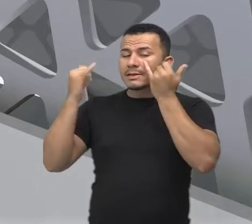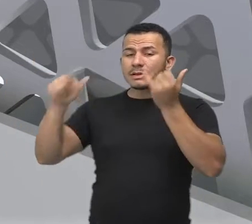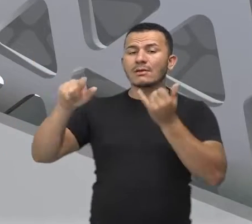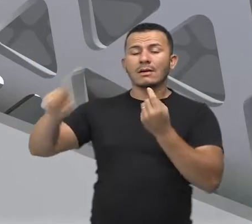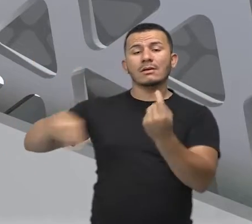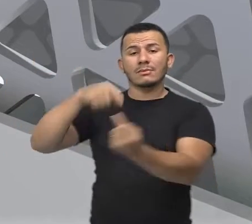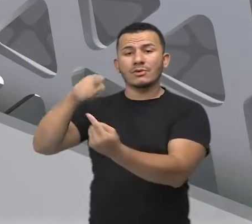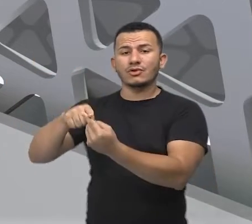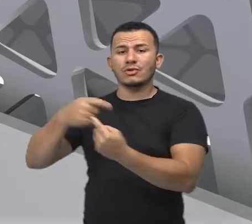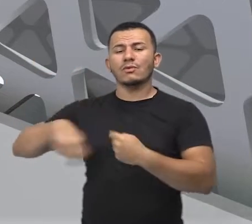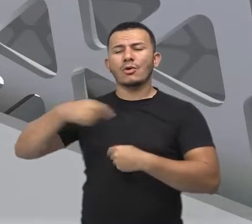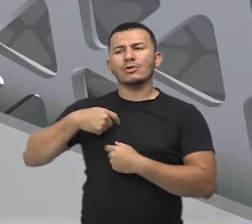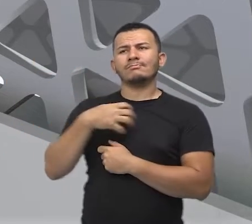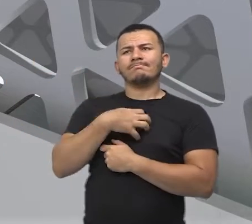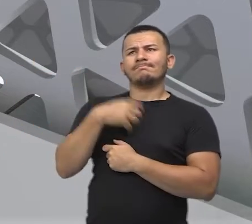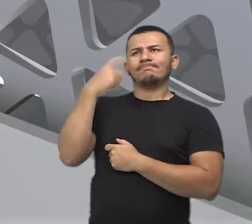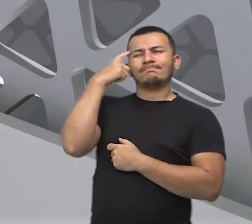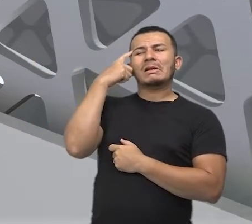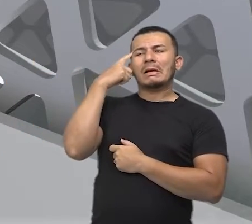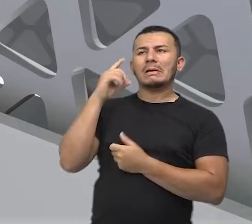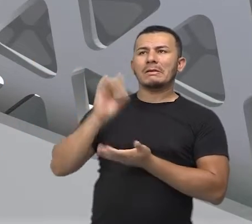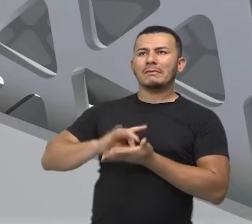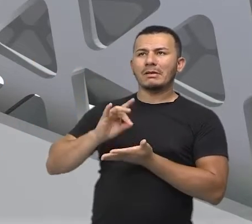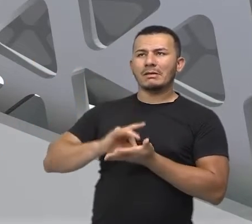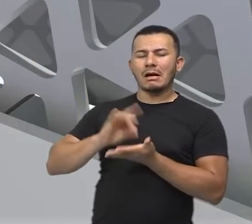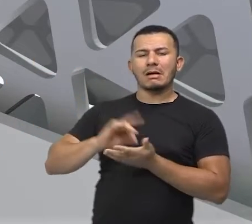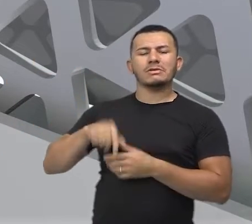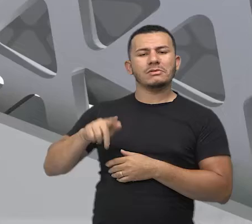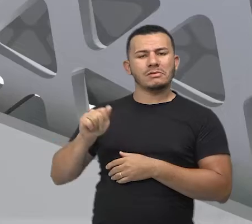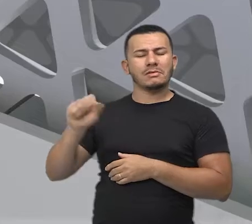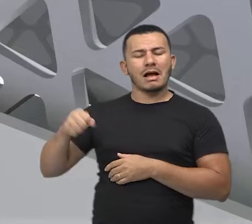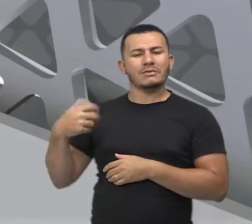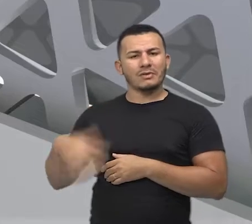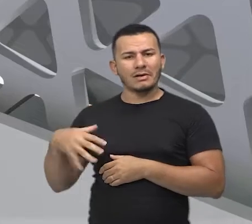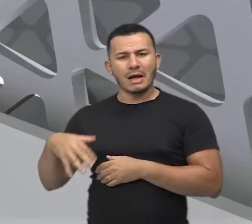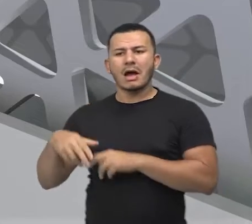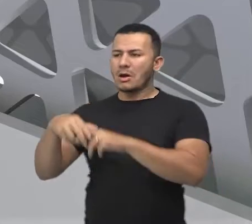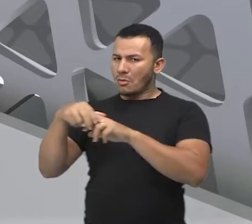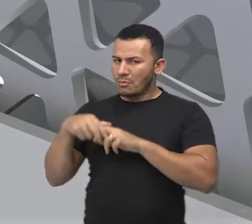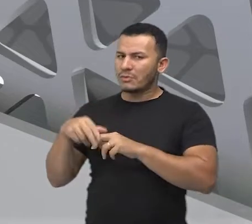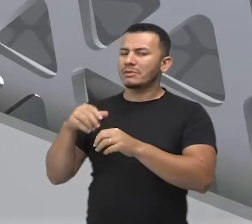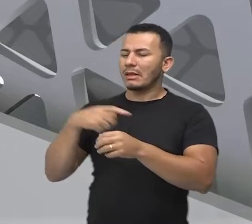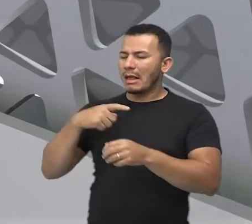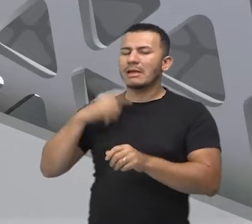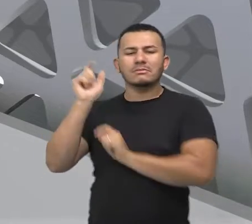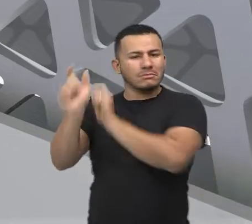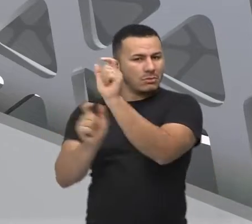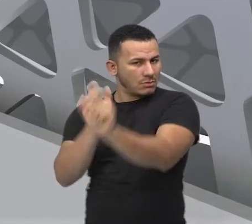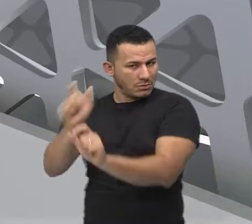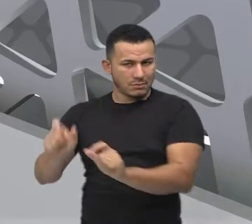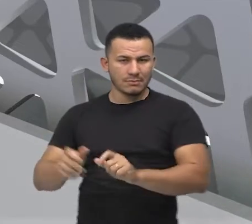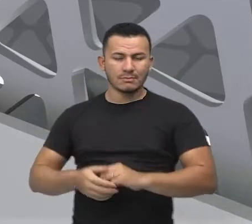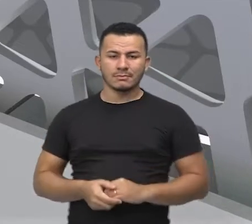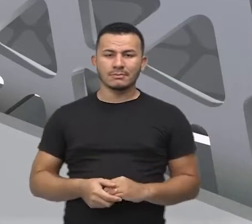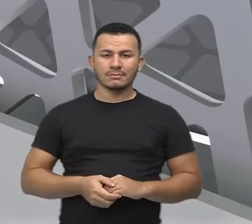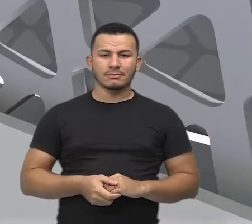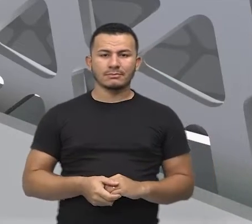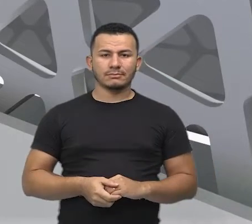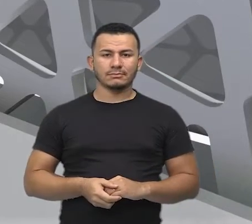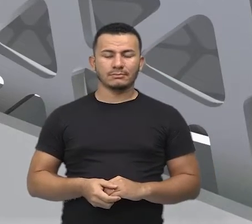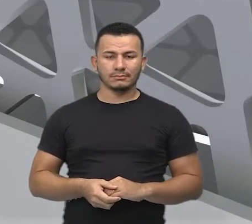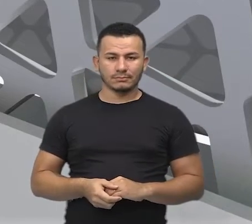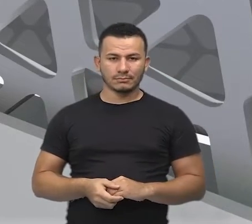ele nos ajuda a refletir sobre esta situação e também critica este fato, este acontecimento.